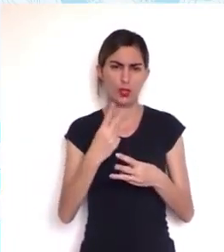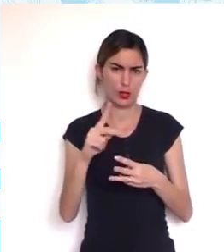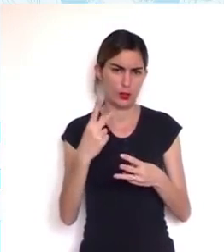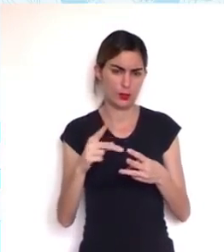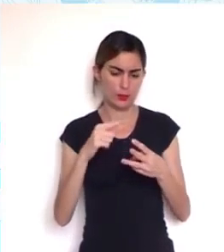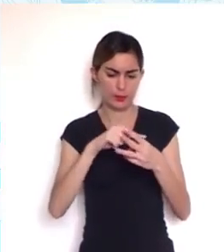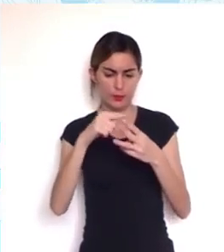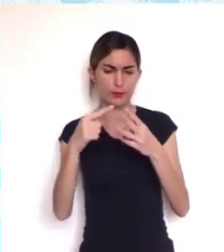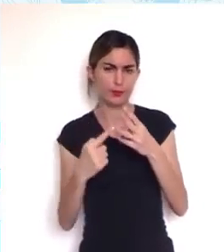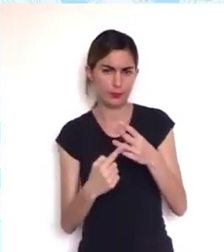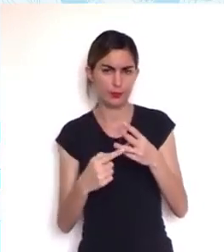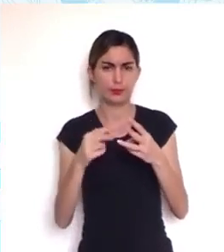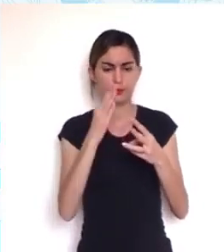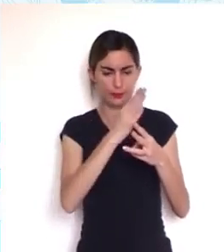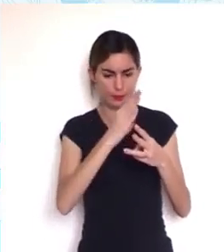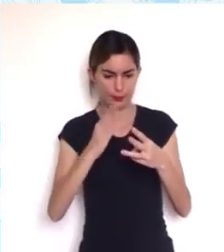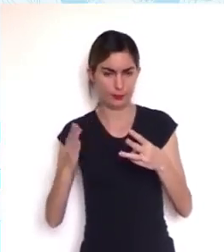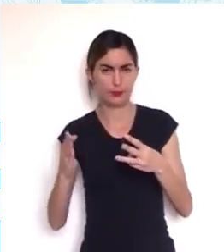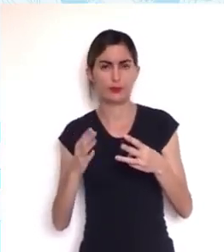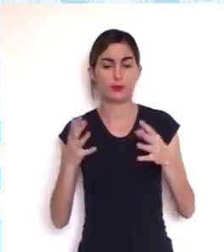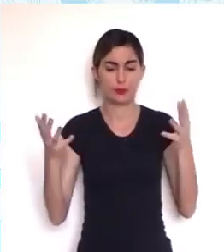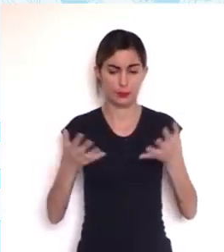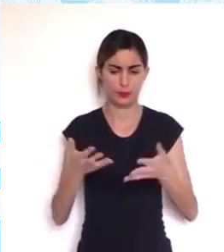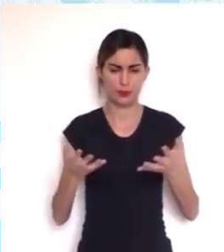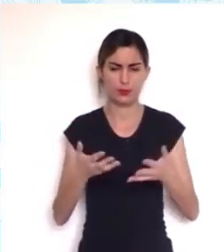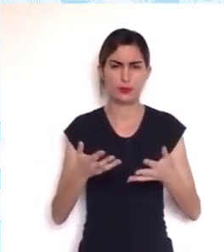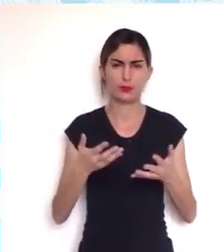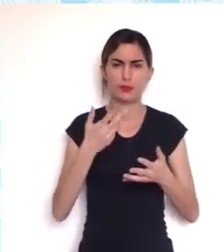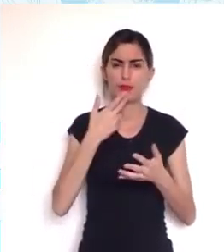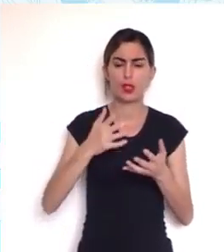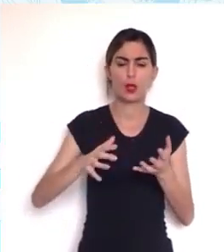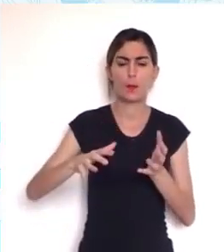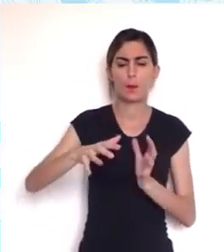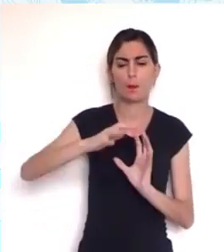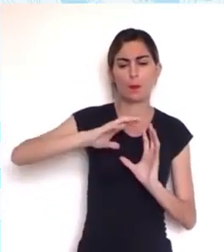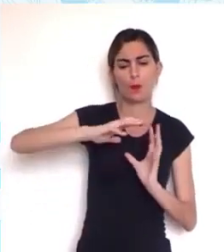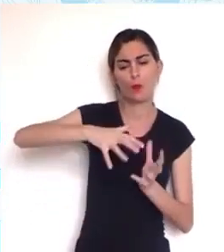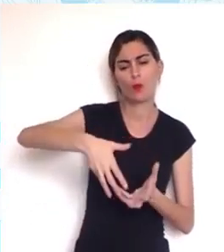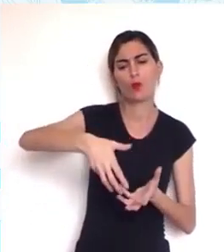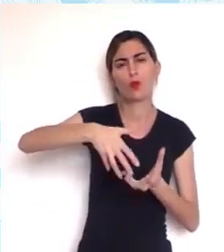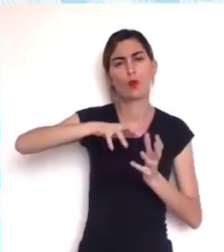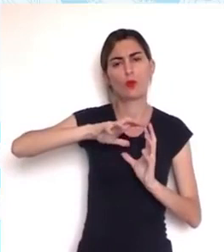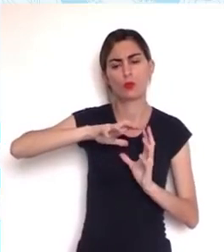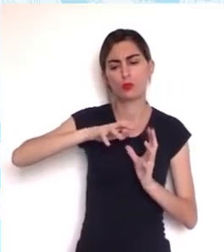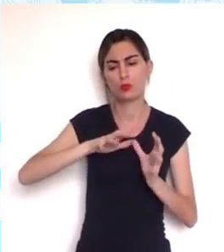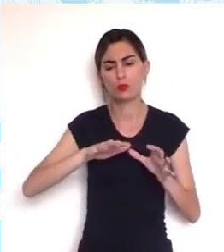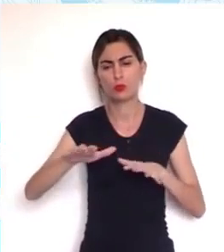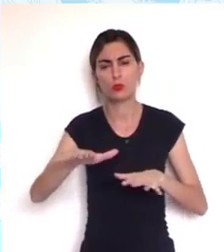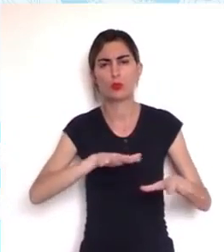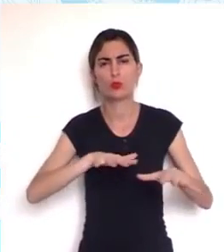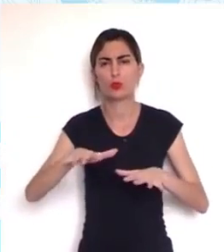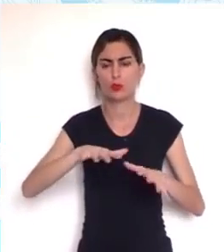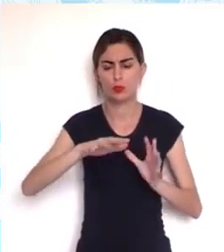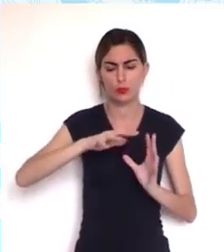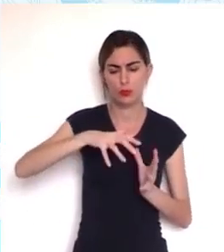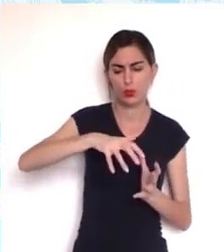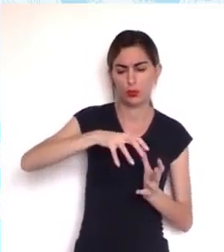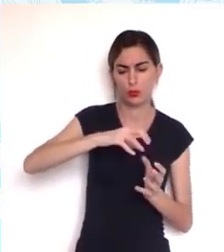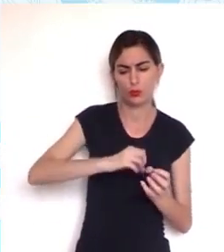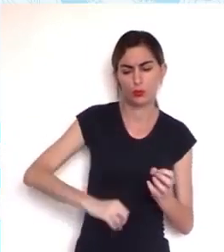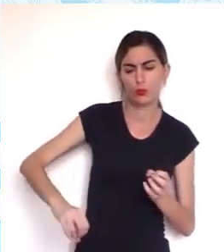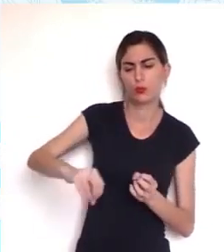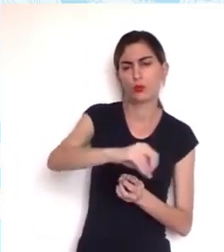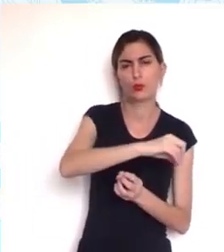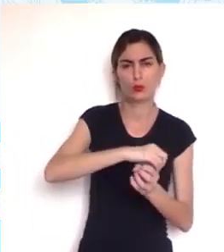elas são divididas em partes. Vamos agora falar sobre movimentos. Movimentos que a Terra ela vai